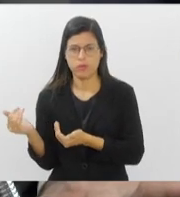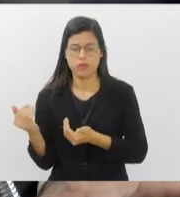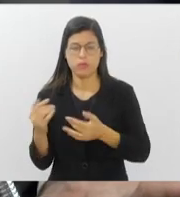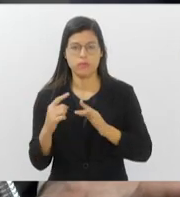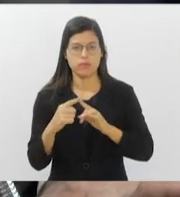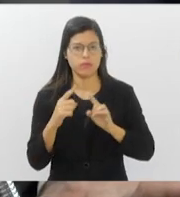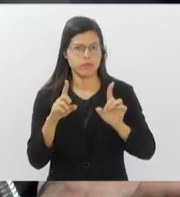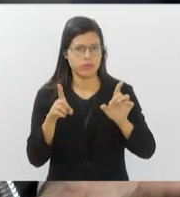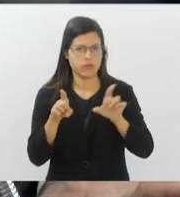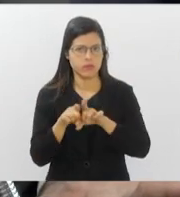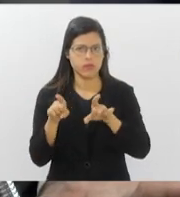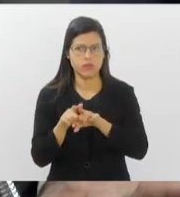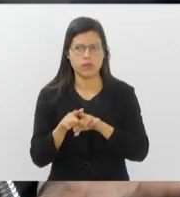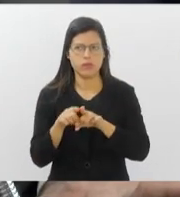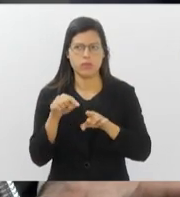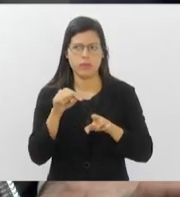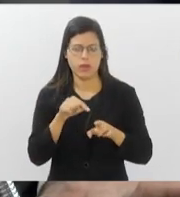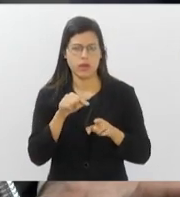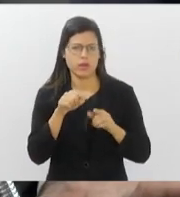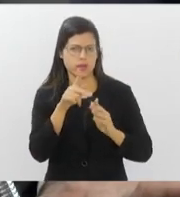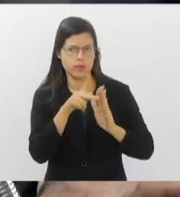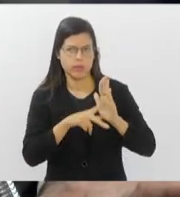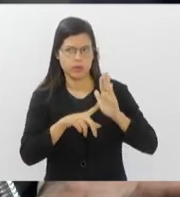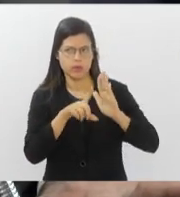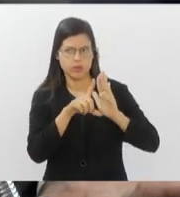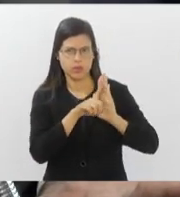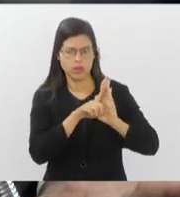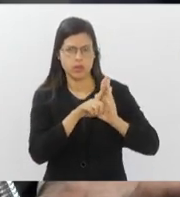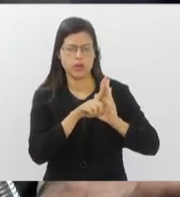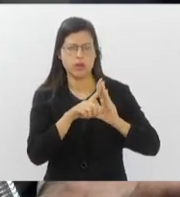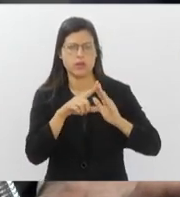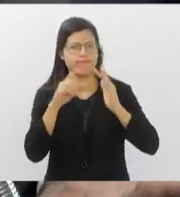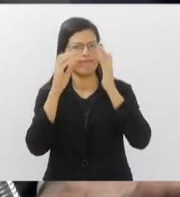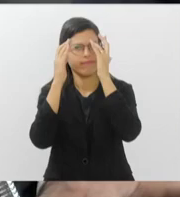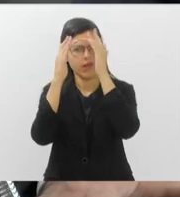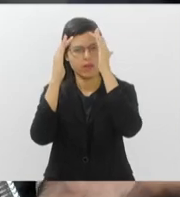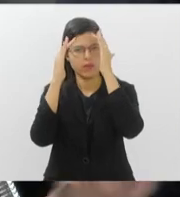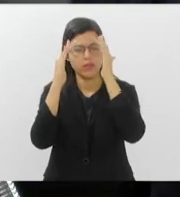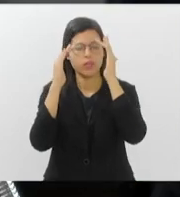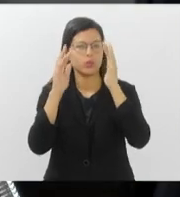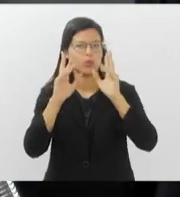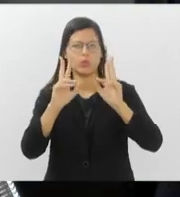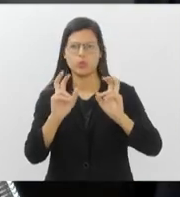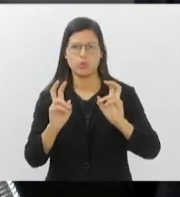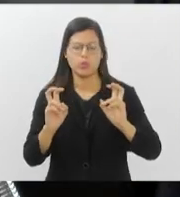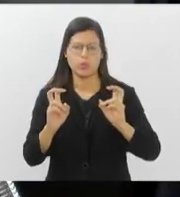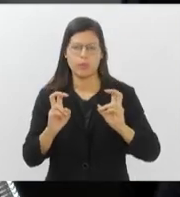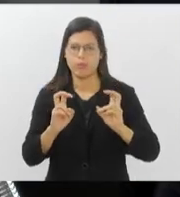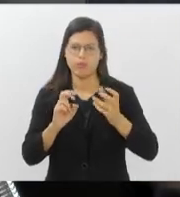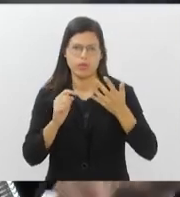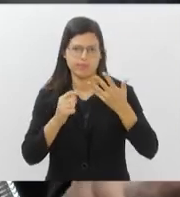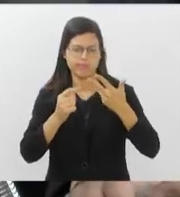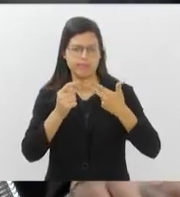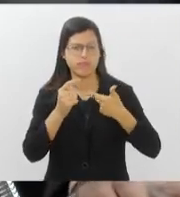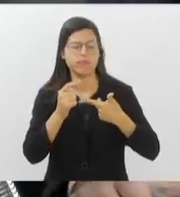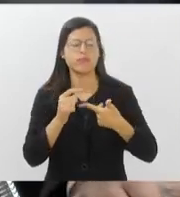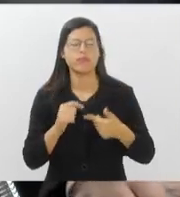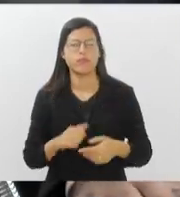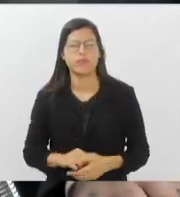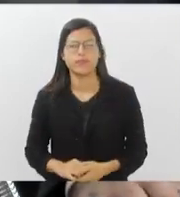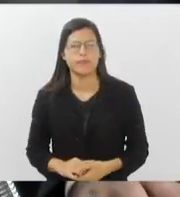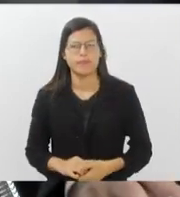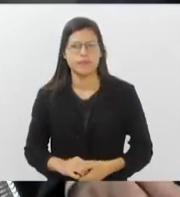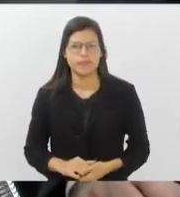o objeto do projeto de lei nos faz refletir sobre algumas questões, né, quando